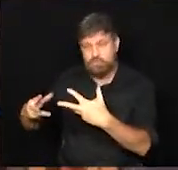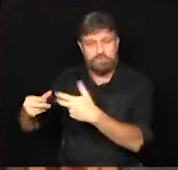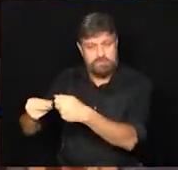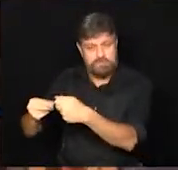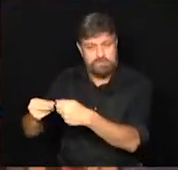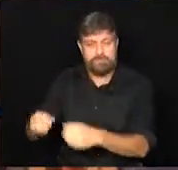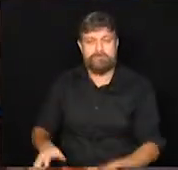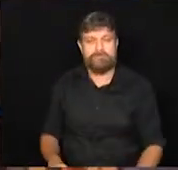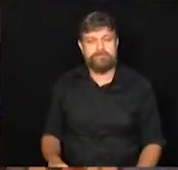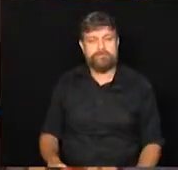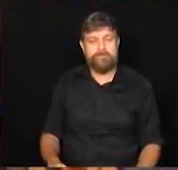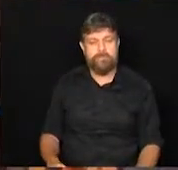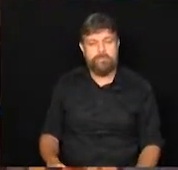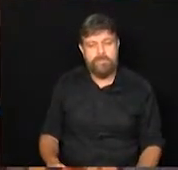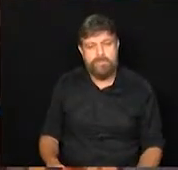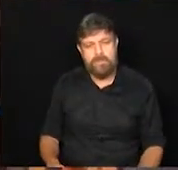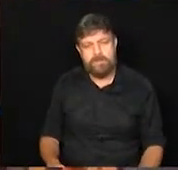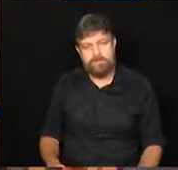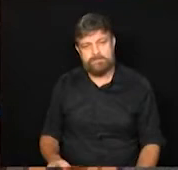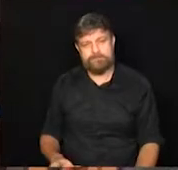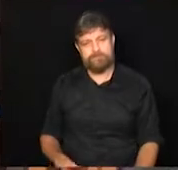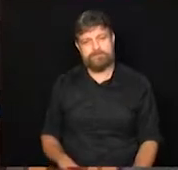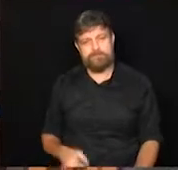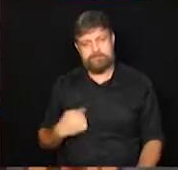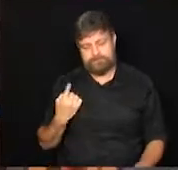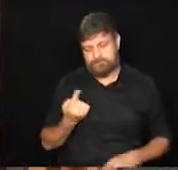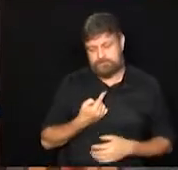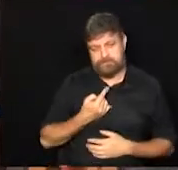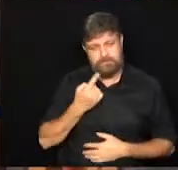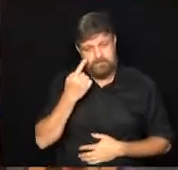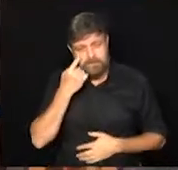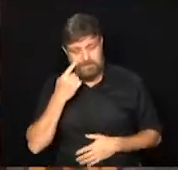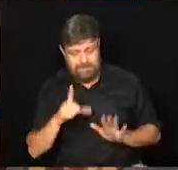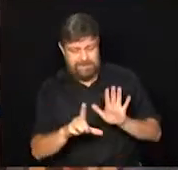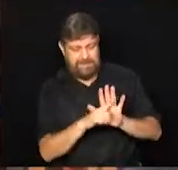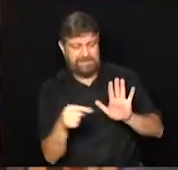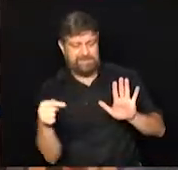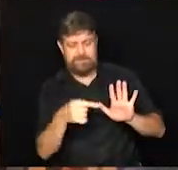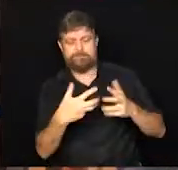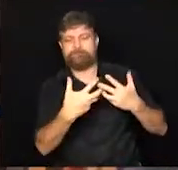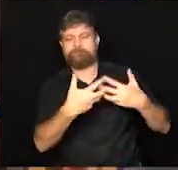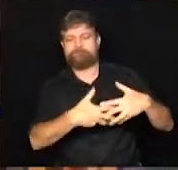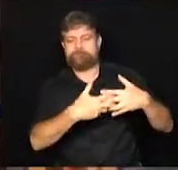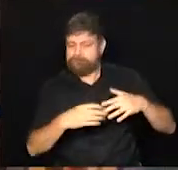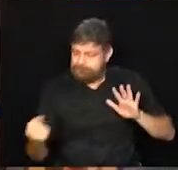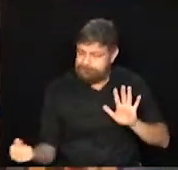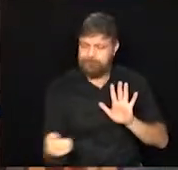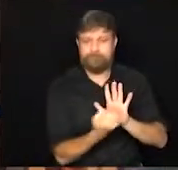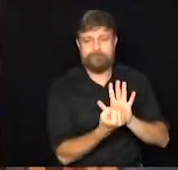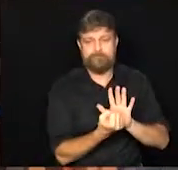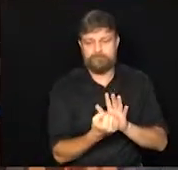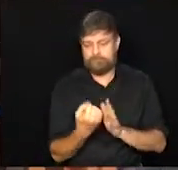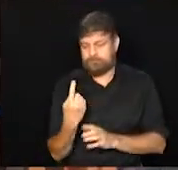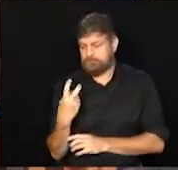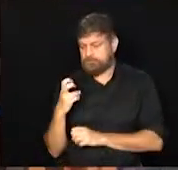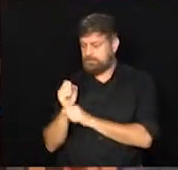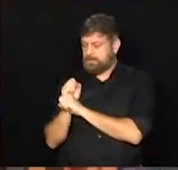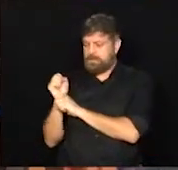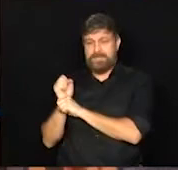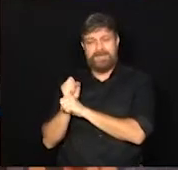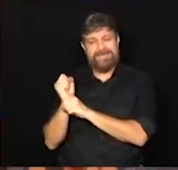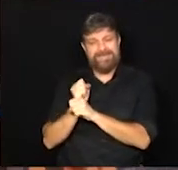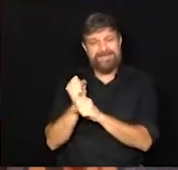Enfim. Então, a gente vê o quanto essa lei pegou. E agora, nesses 15 anos da Lei Maria da